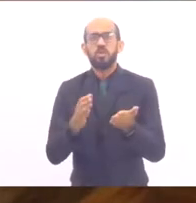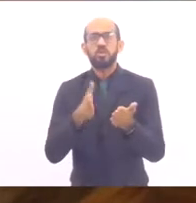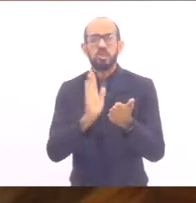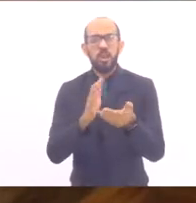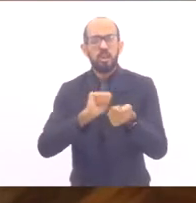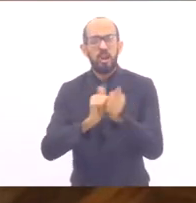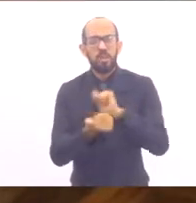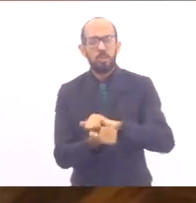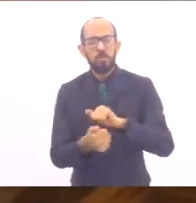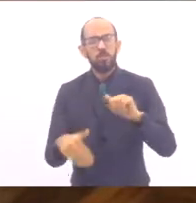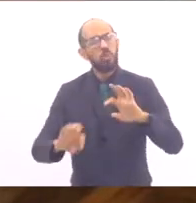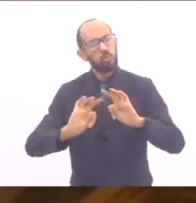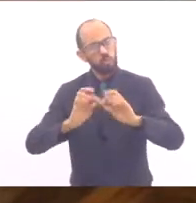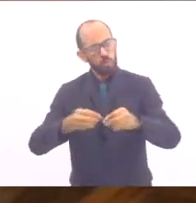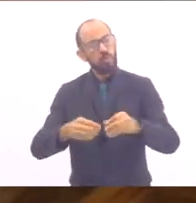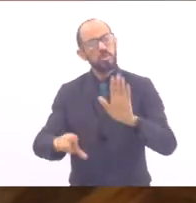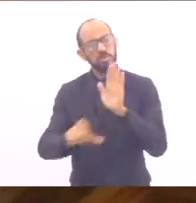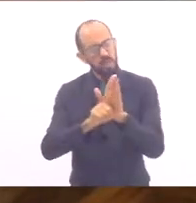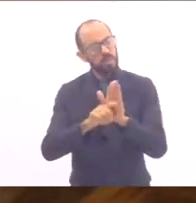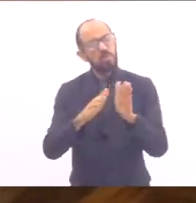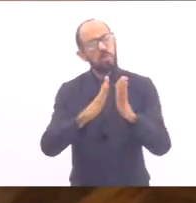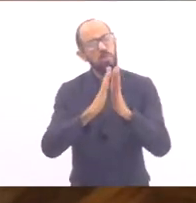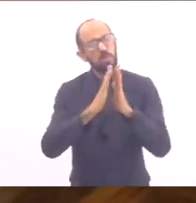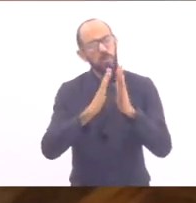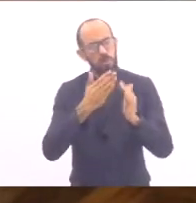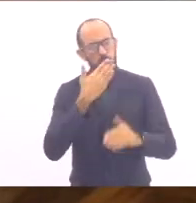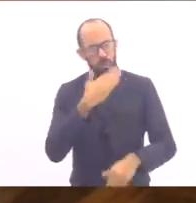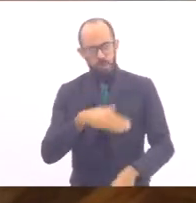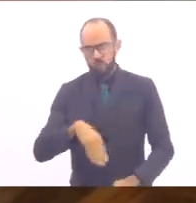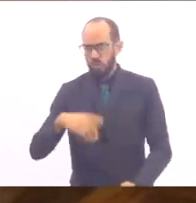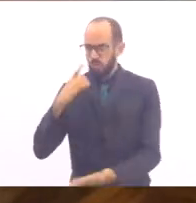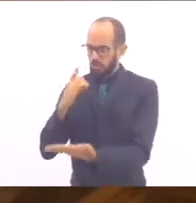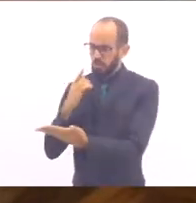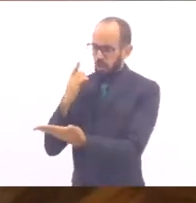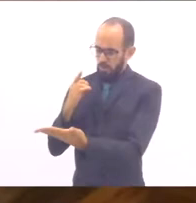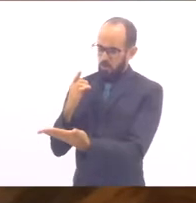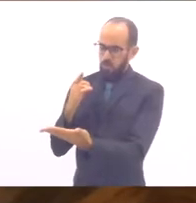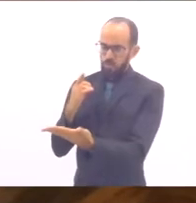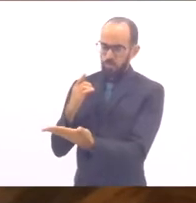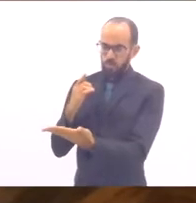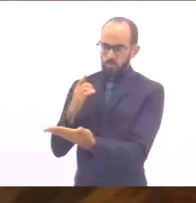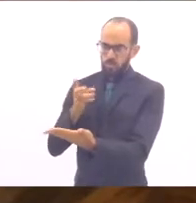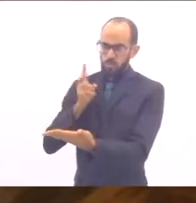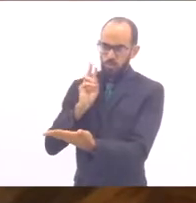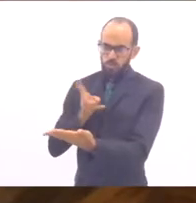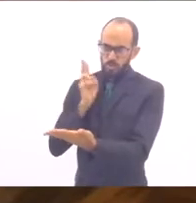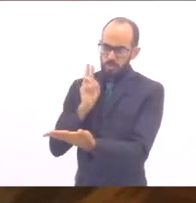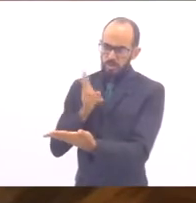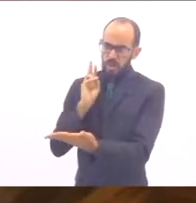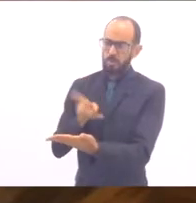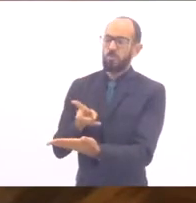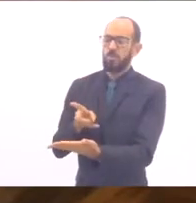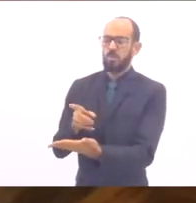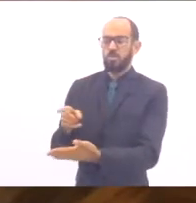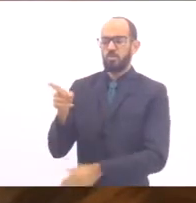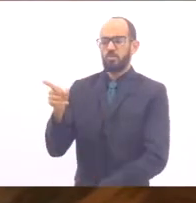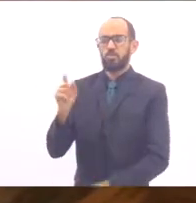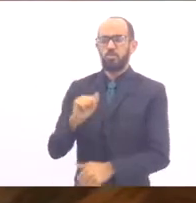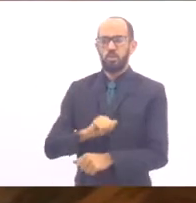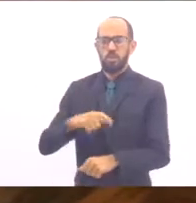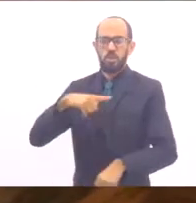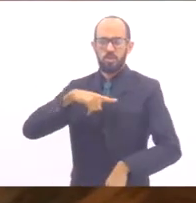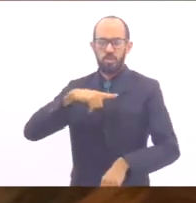leis. Por favor, eu lhe peço, deputado, eu sei que o senhor sempre esteve voltado